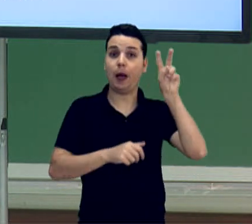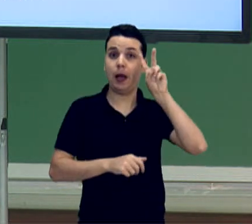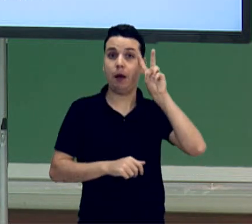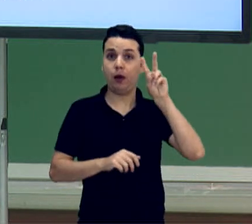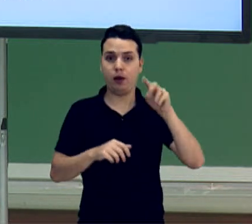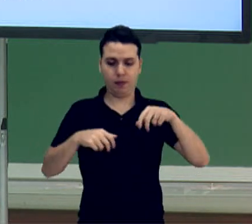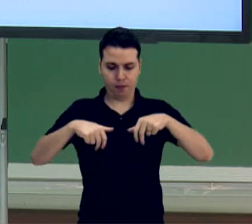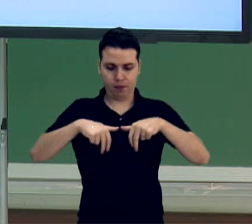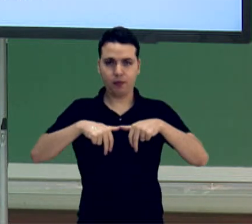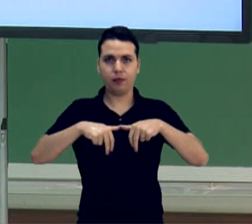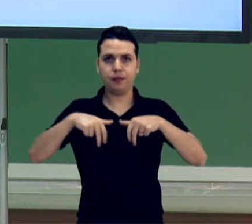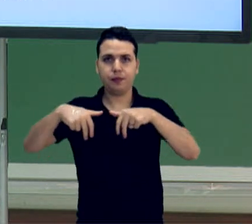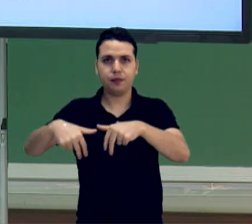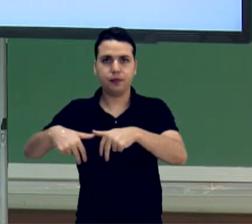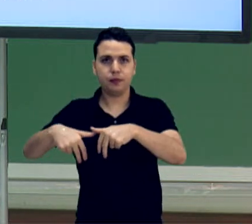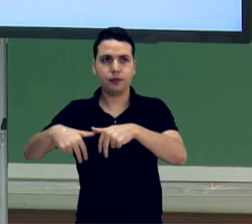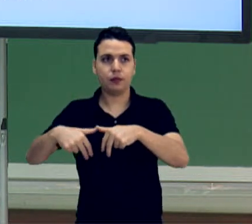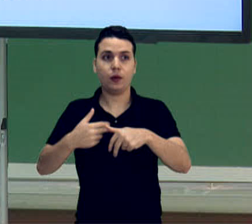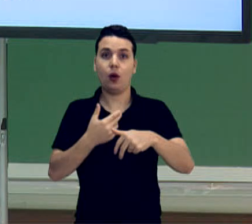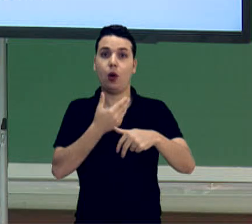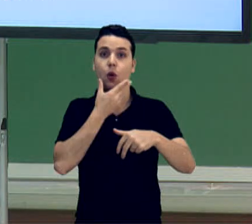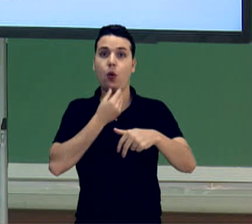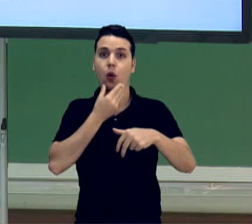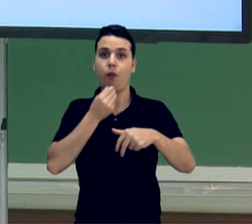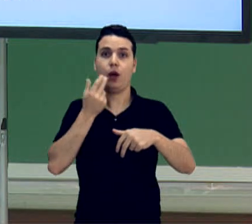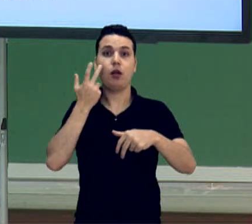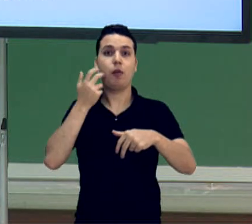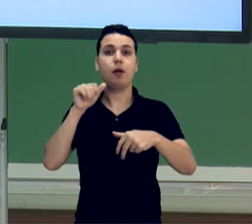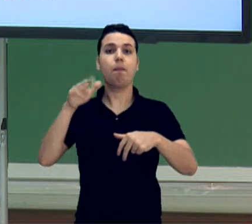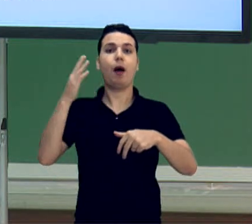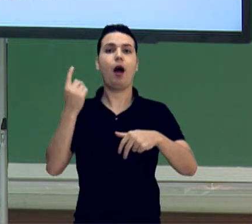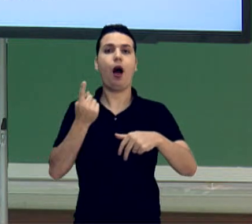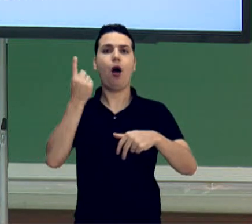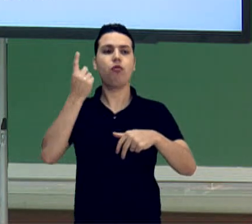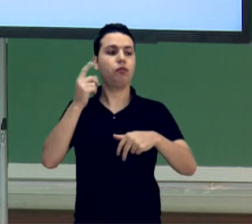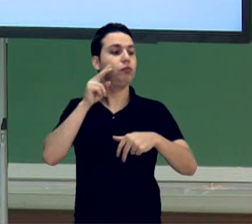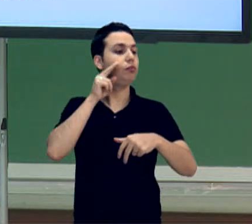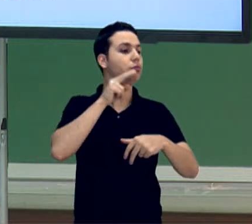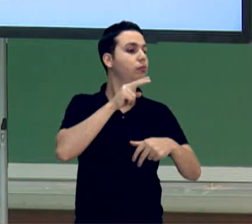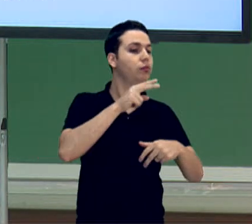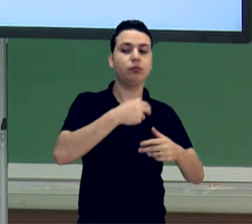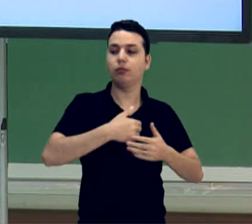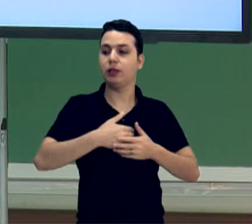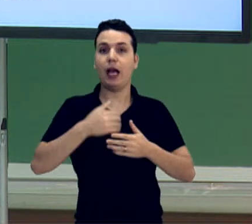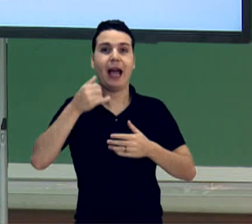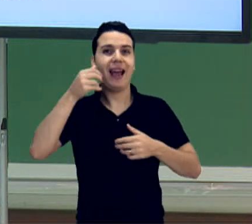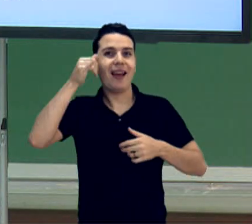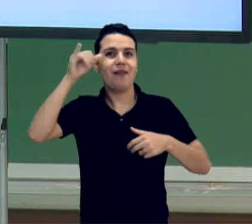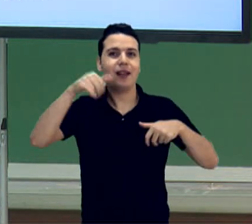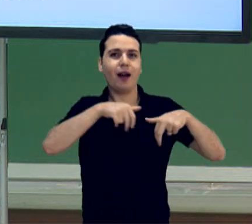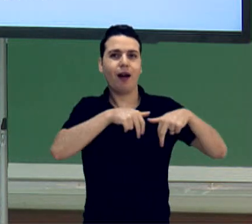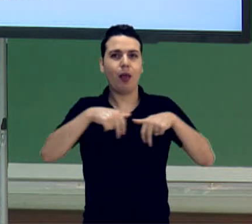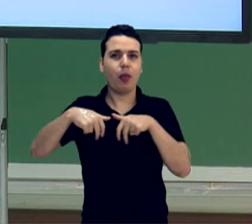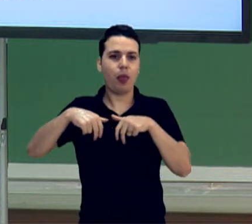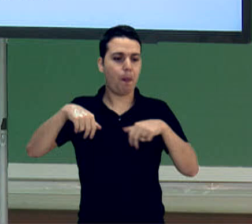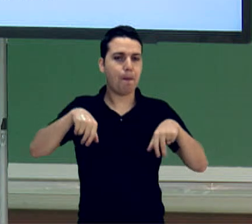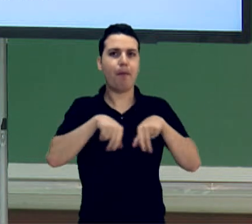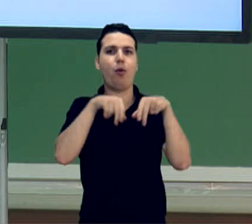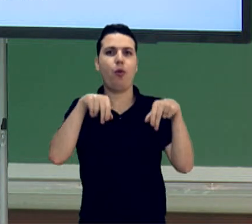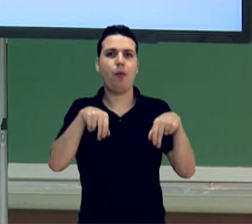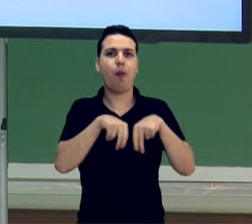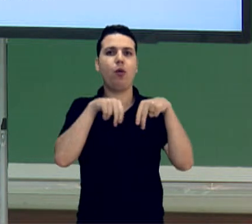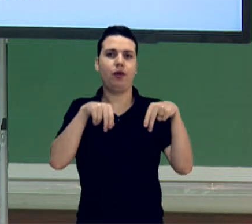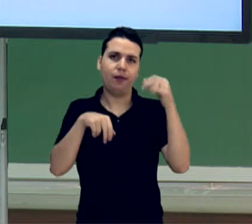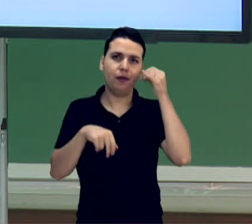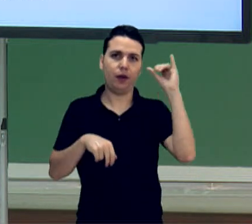não se batam, né, o rapaz normalmente mais alto, ele consegue verificar, né, onde é que tem gente, onde é que tem espaço vazio